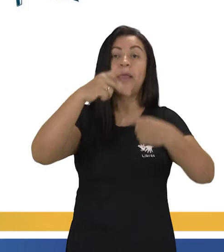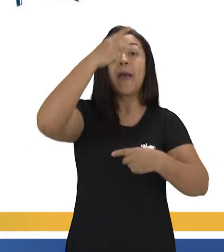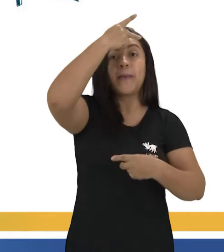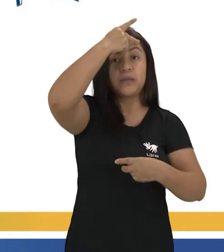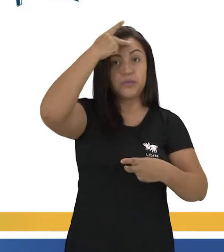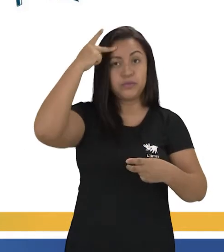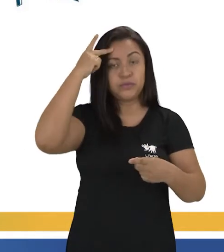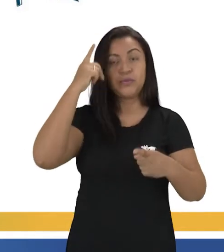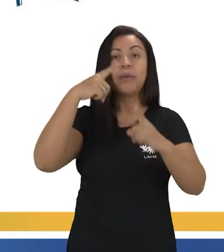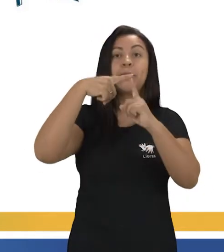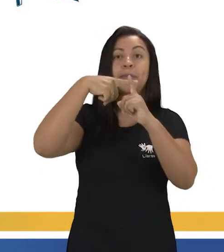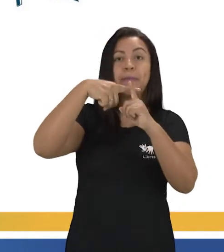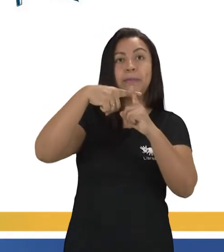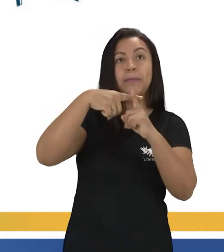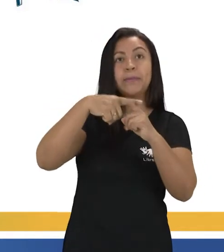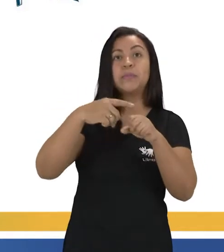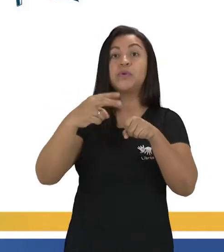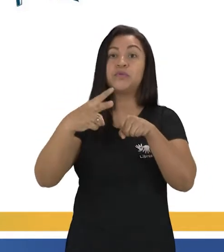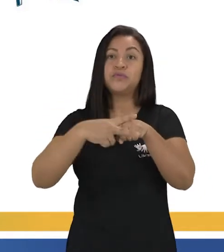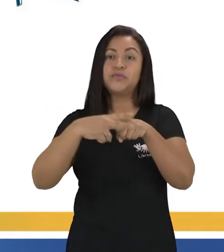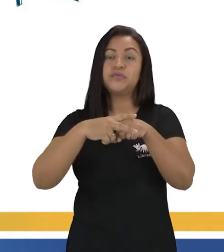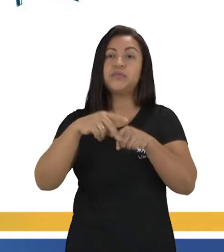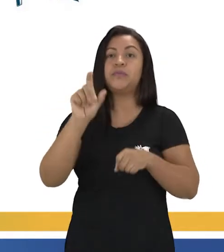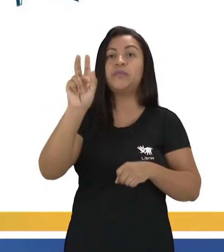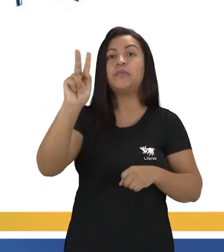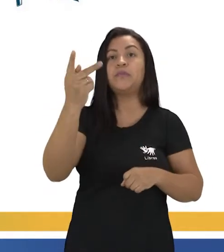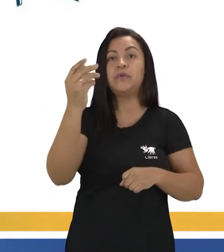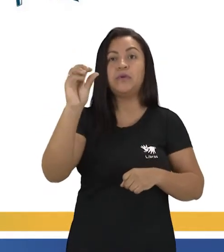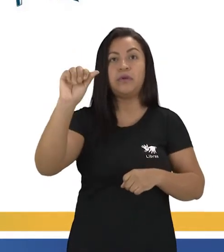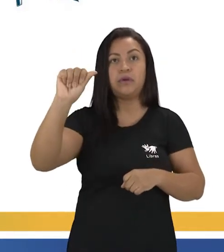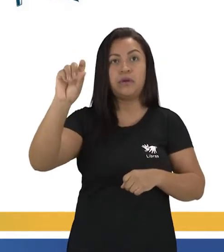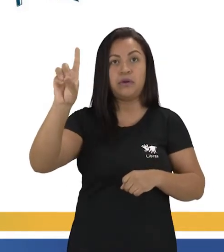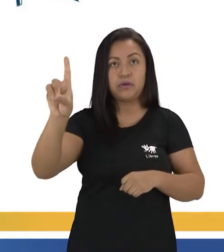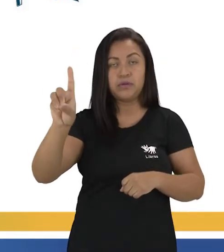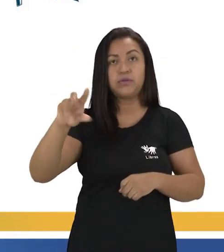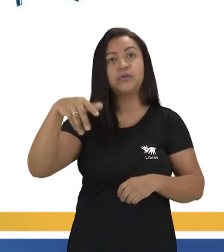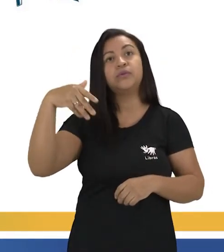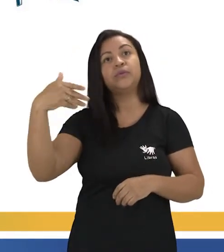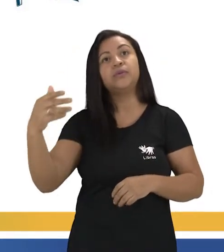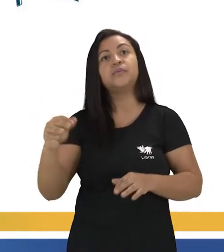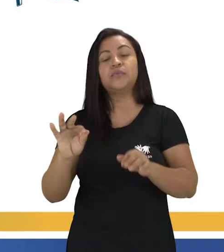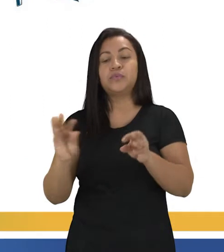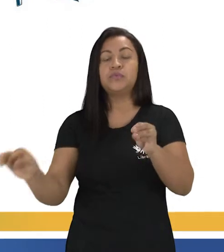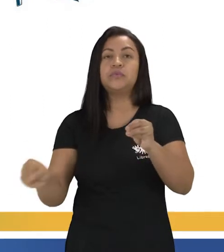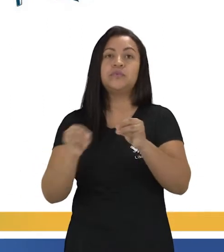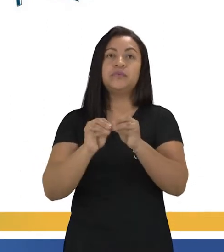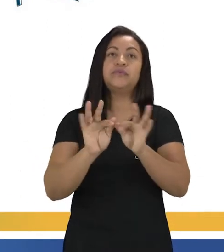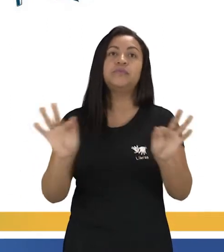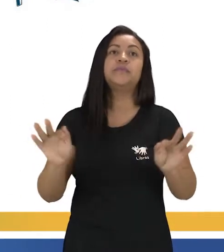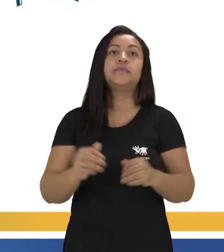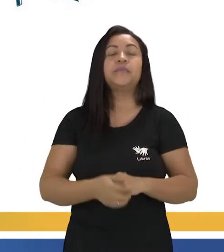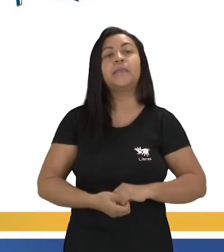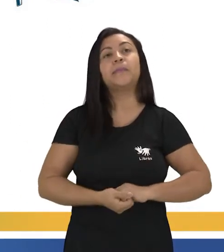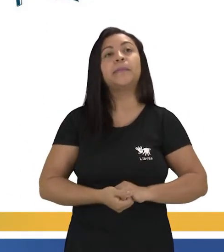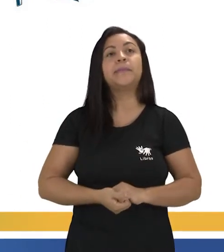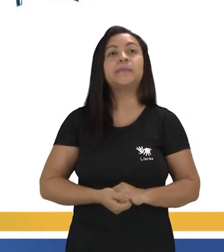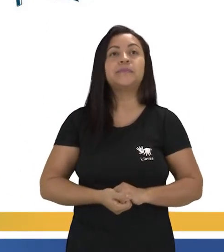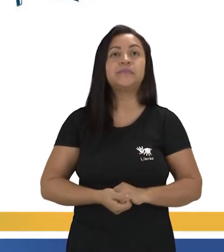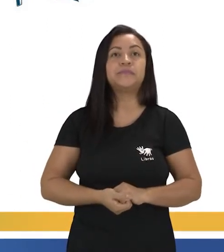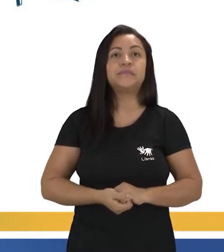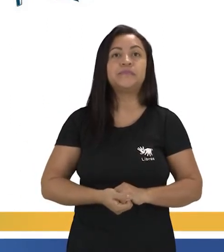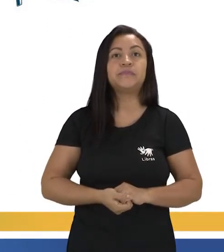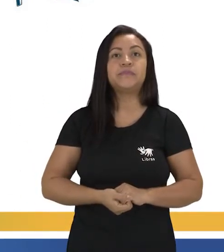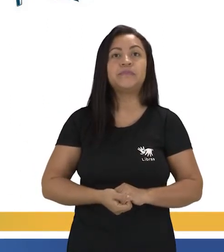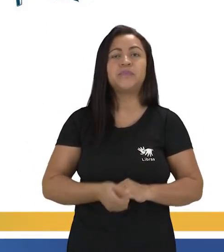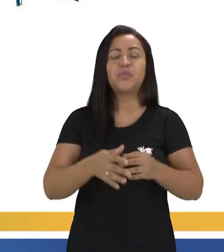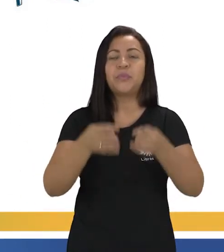esqueçam. E o passado particípio com o complemento depois. Vamos aos exemplos aqui de novo, só bem destrinchados para